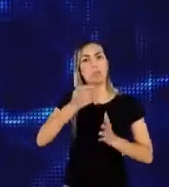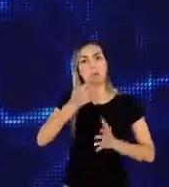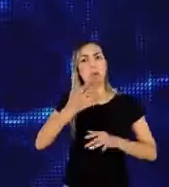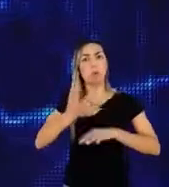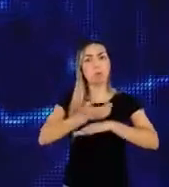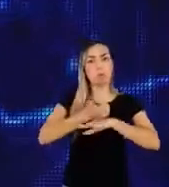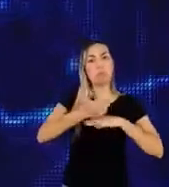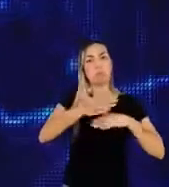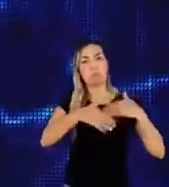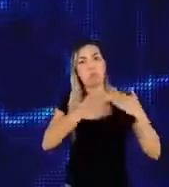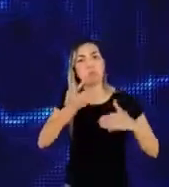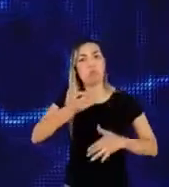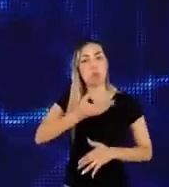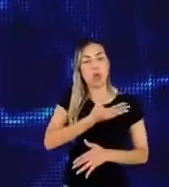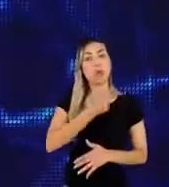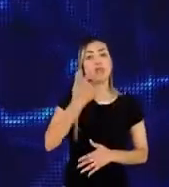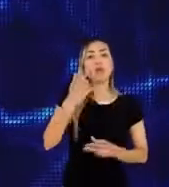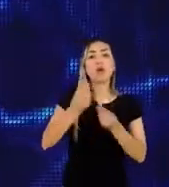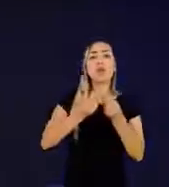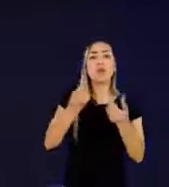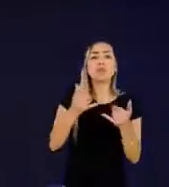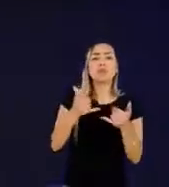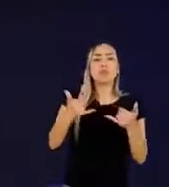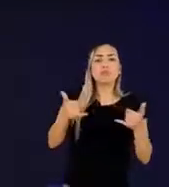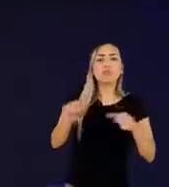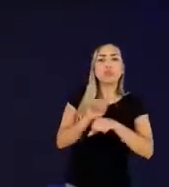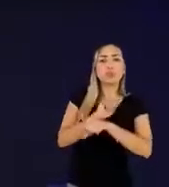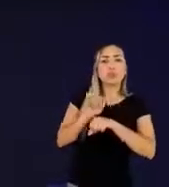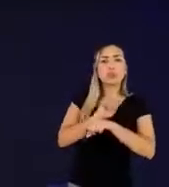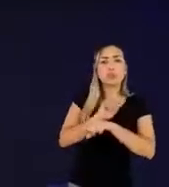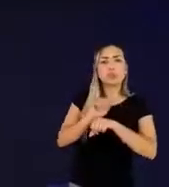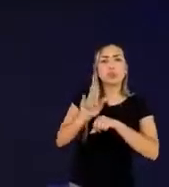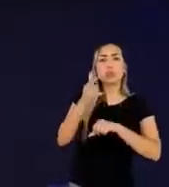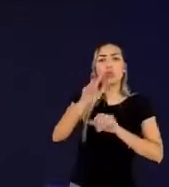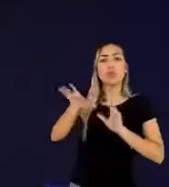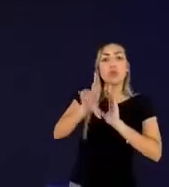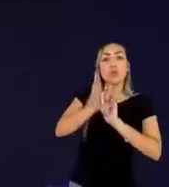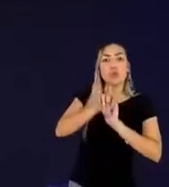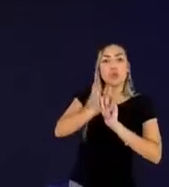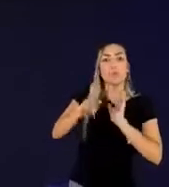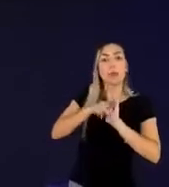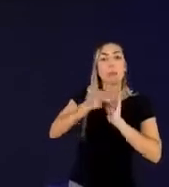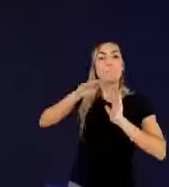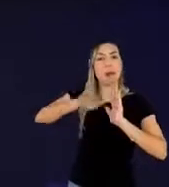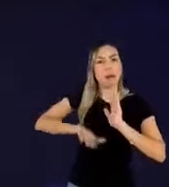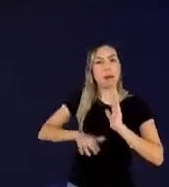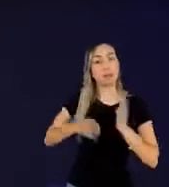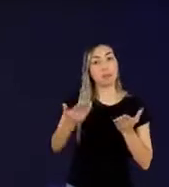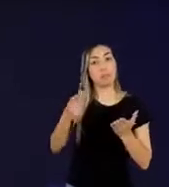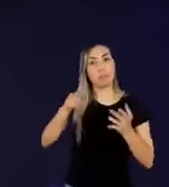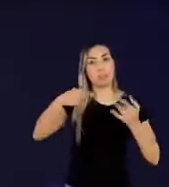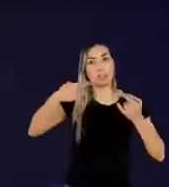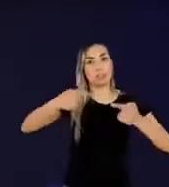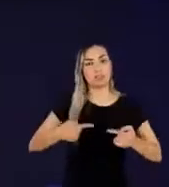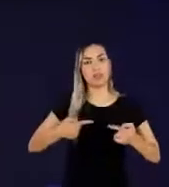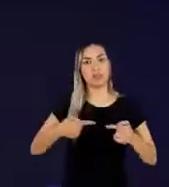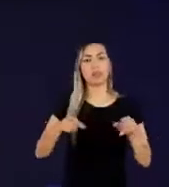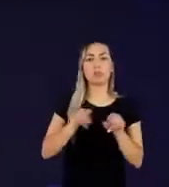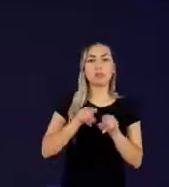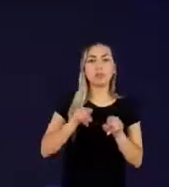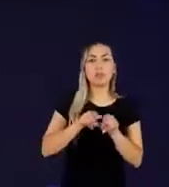consumo de energia. Eu acho que esse tem sido aqui o nosso grande desafio. E traz um desafio também para os operadores,